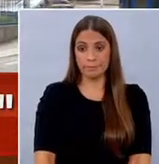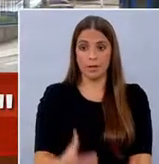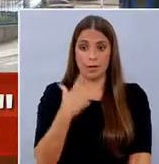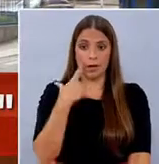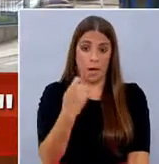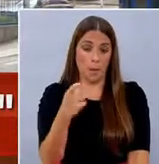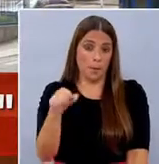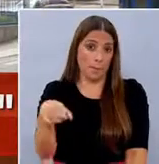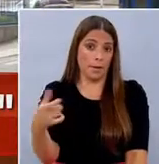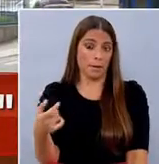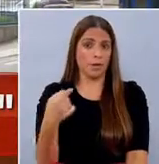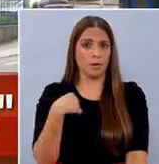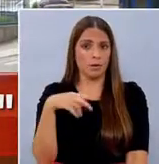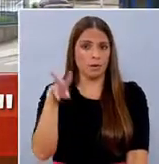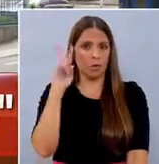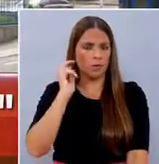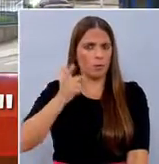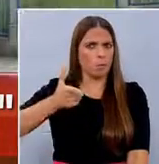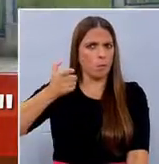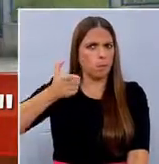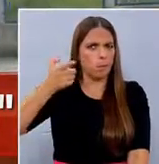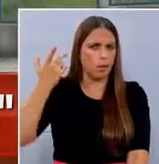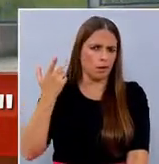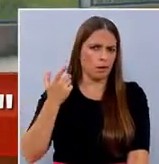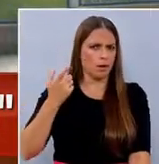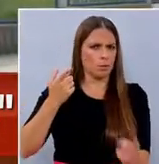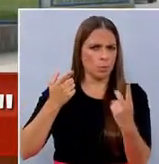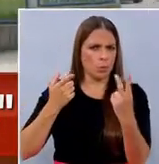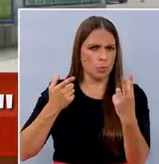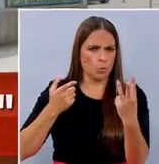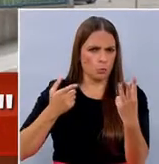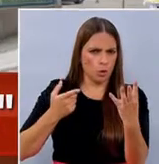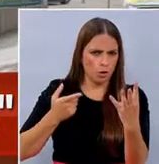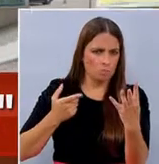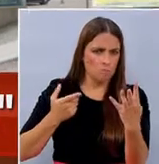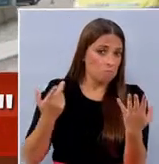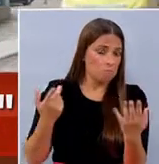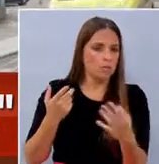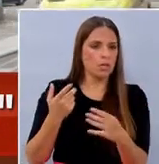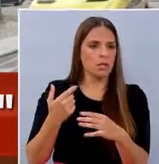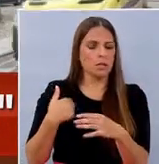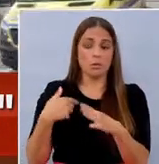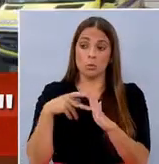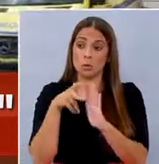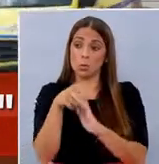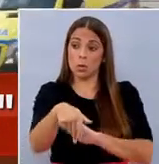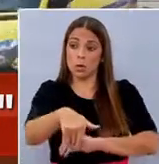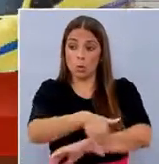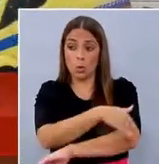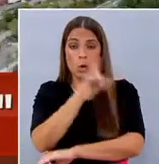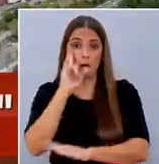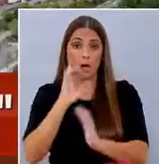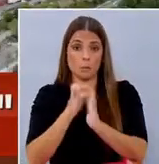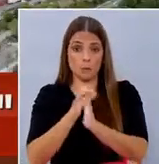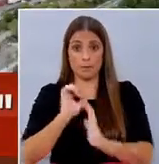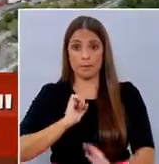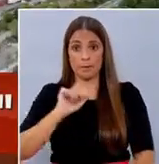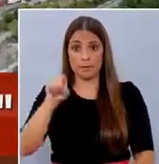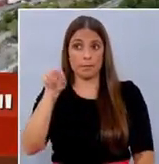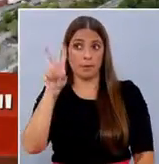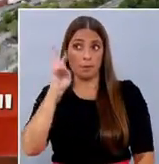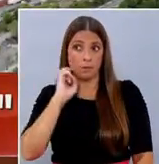Reparei, pronto, ouvi os disparos, 1, 2, 3, e venho à rua. A minha mulher também ouviu, foi mesmo ao